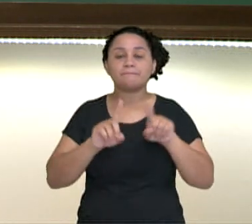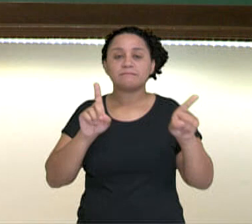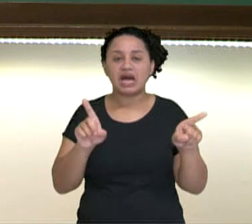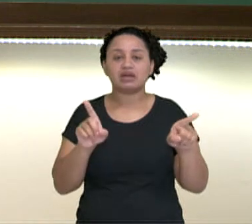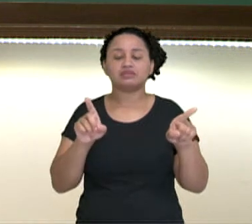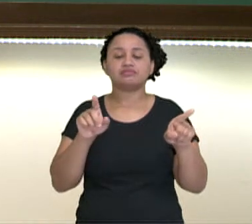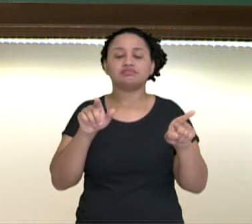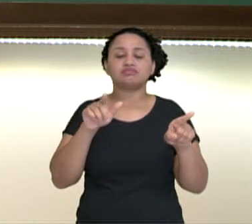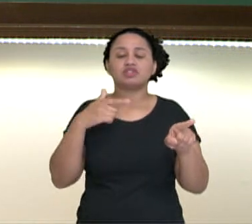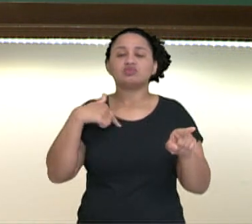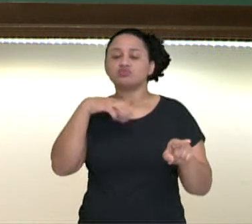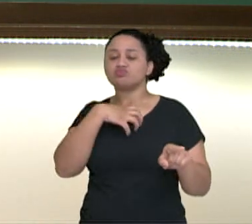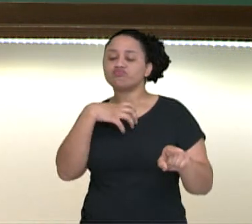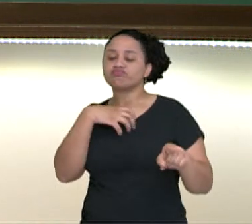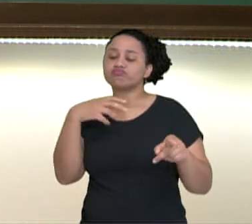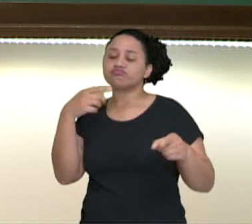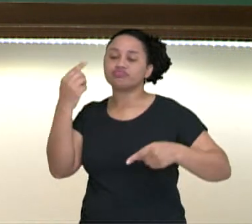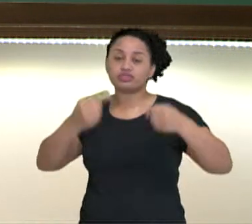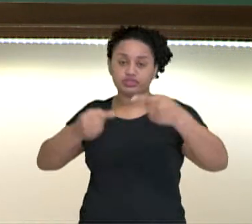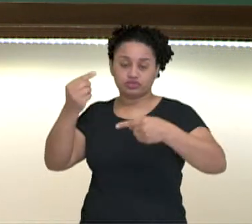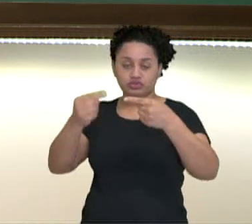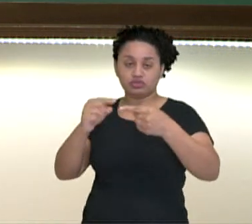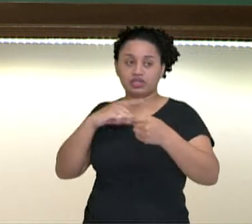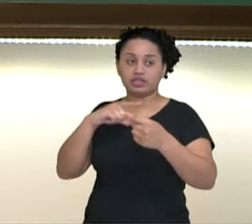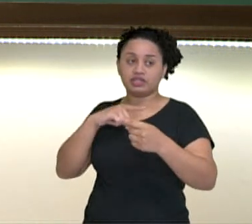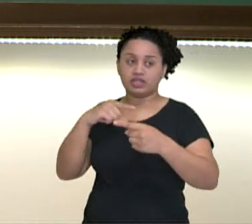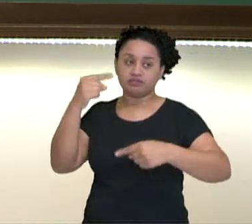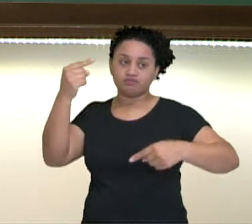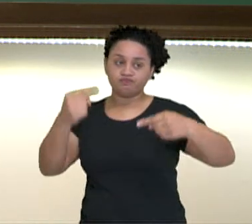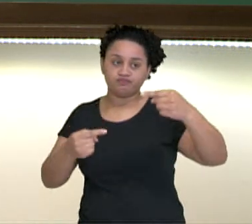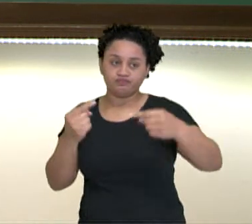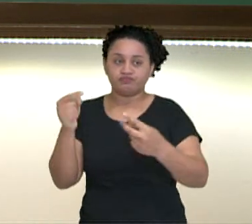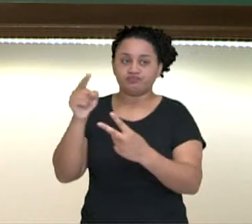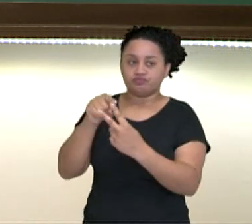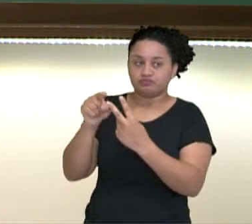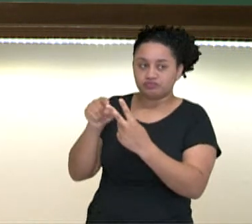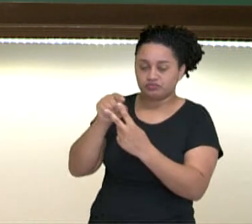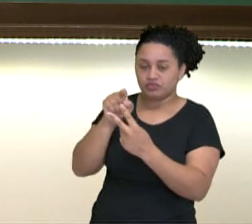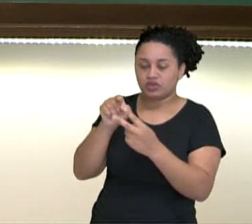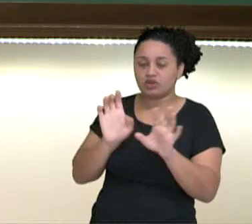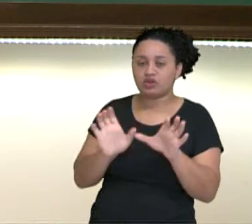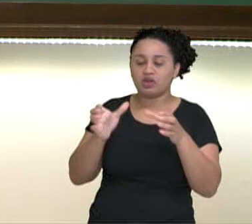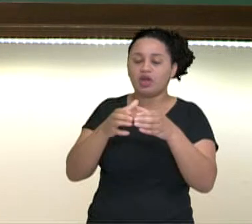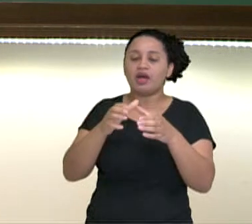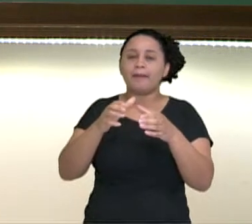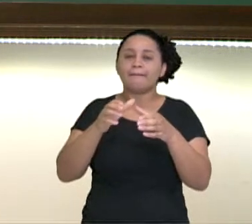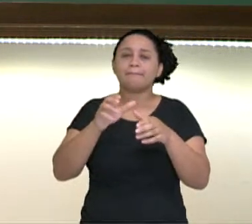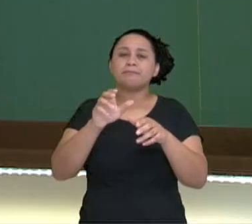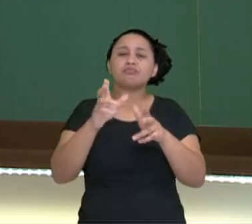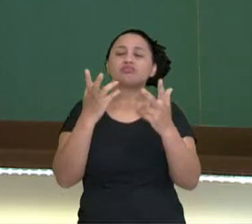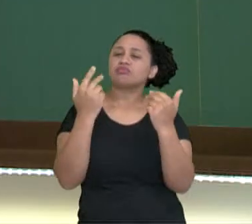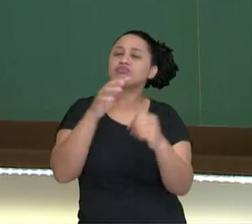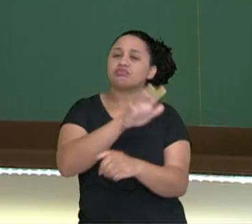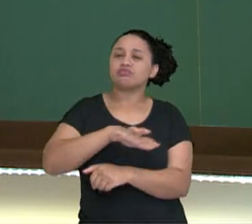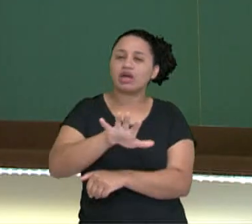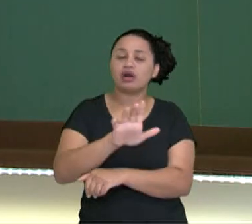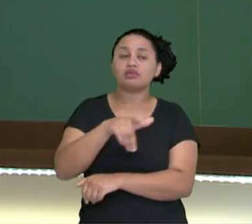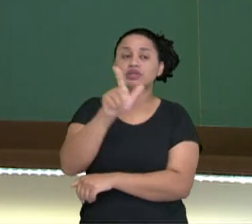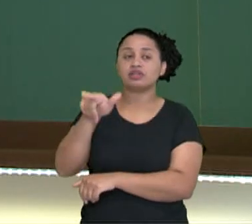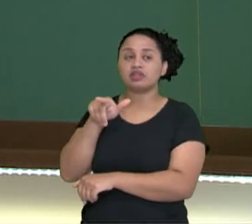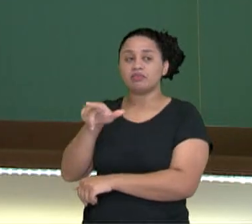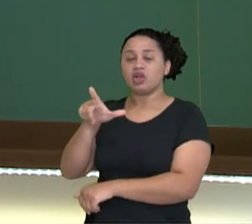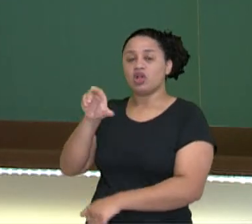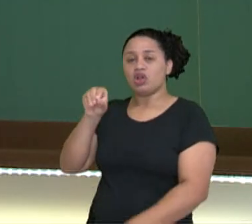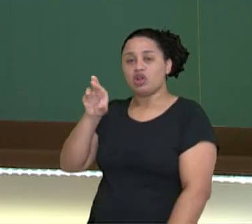num sentido de disputa política, vai ocorrer a disputa entre a chamada Câmara dos Comuns e a Câmara dos Lordes.